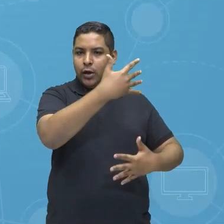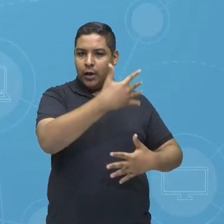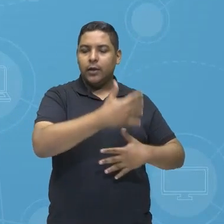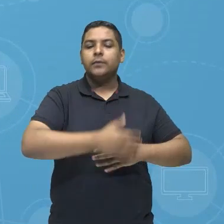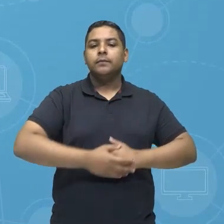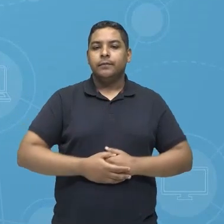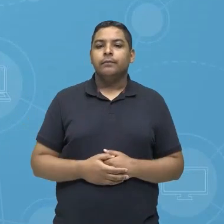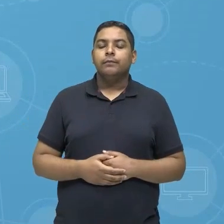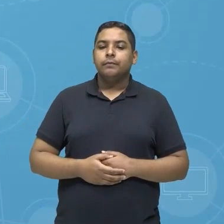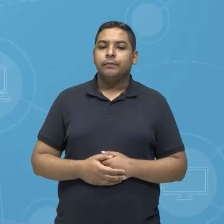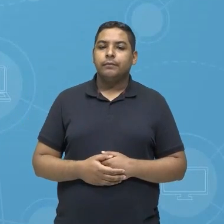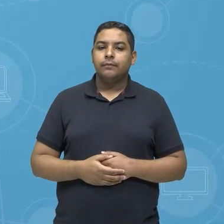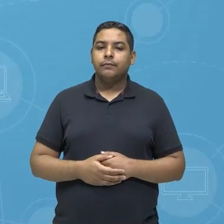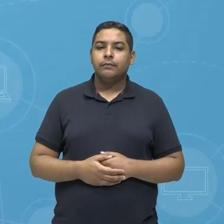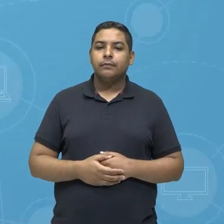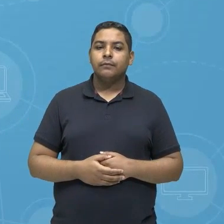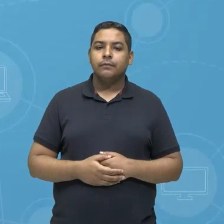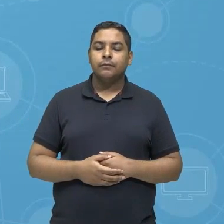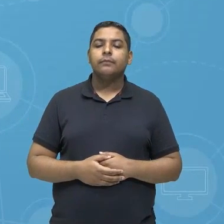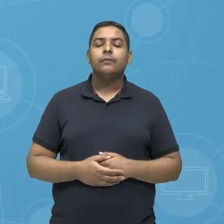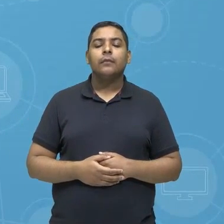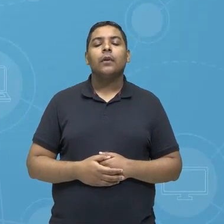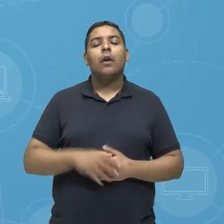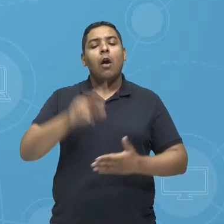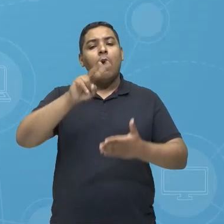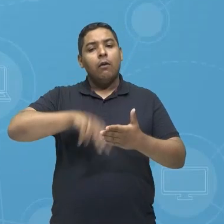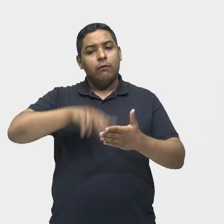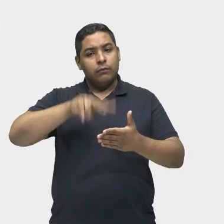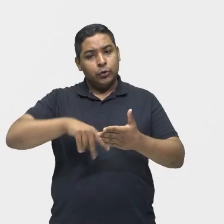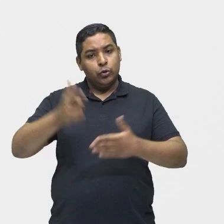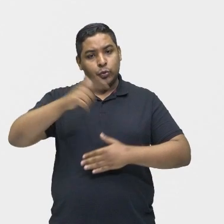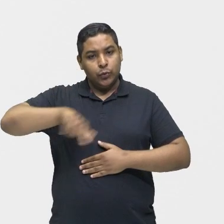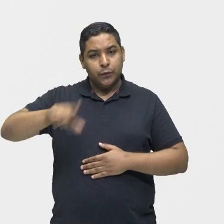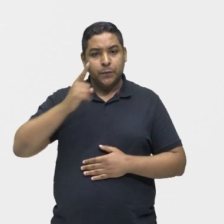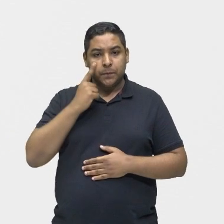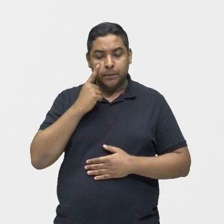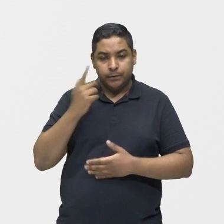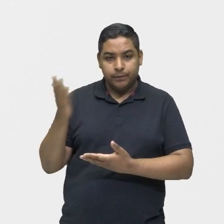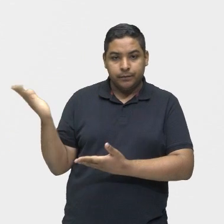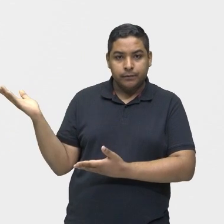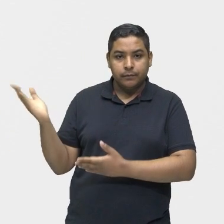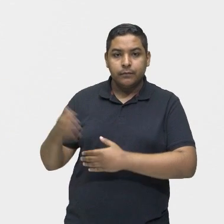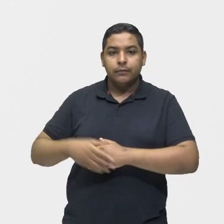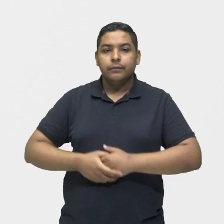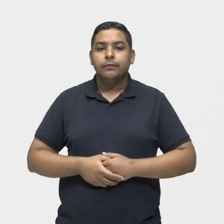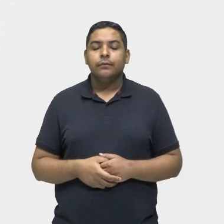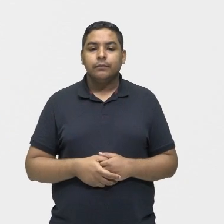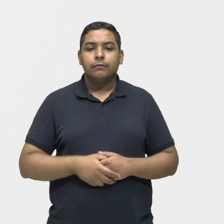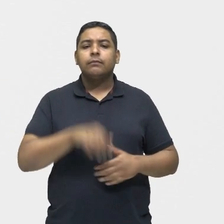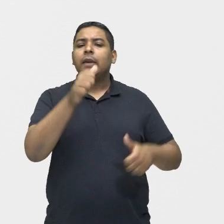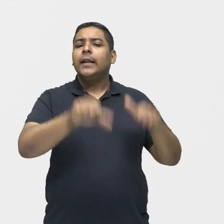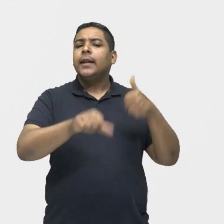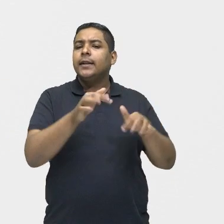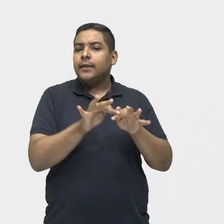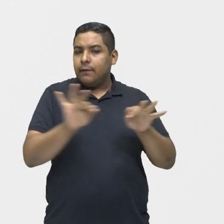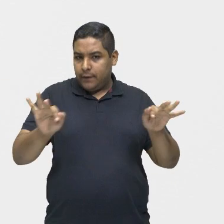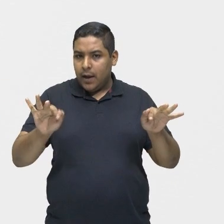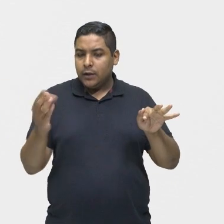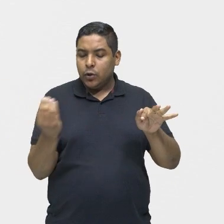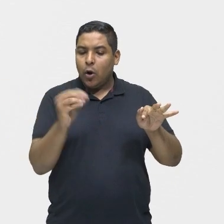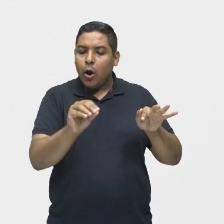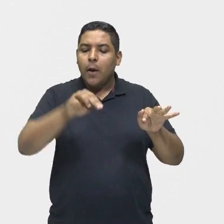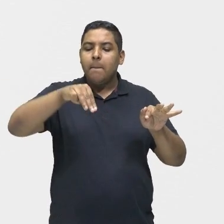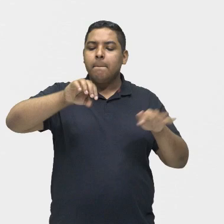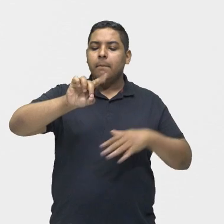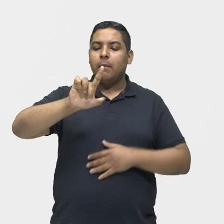tá? Então, vamos ver a questão novamente, depois para a resposta. Olha só. Então, na questão 1, analise a frase e defina o